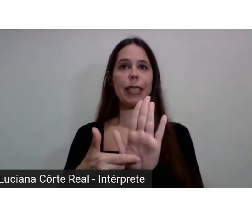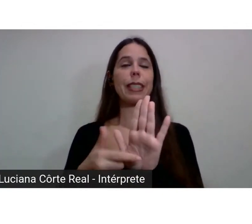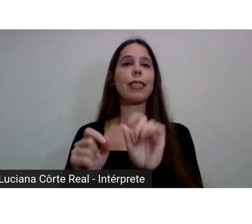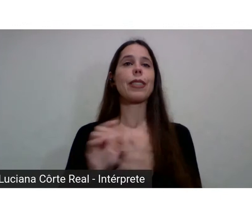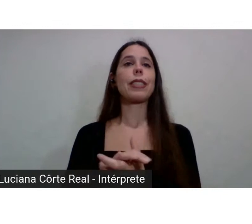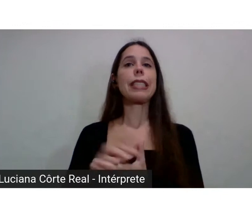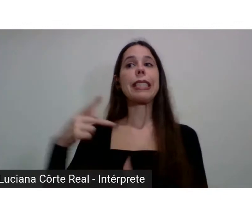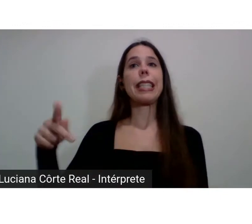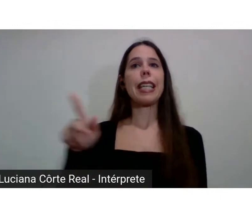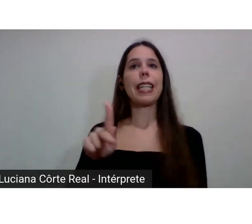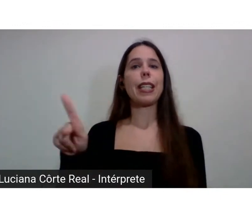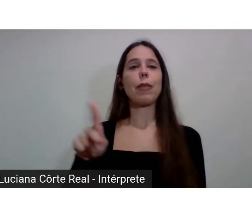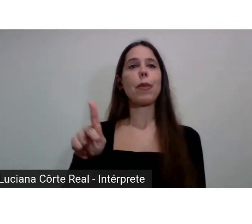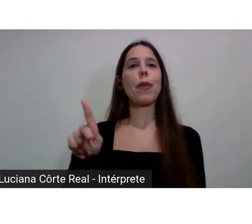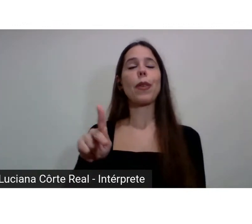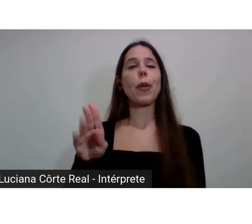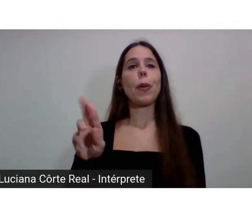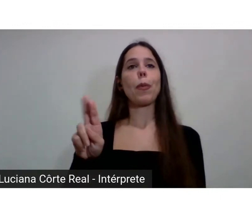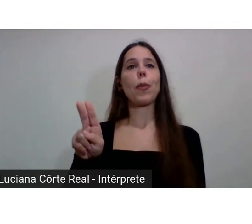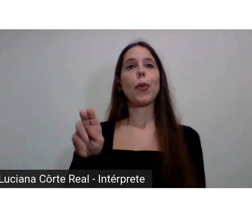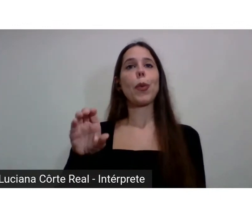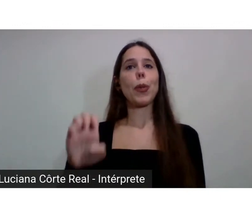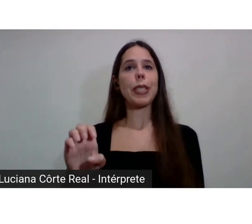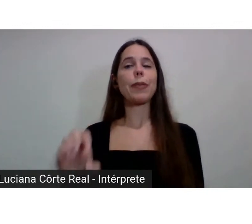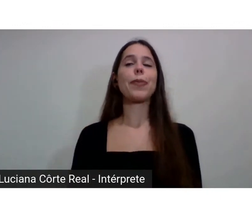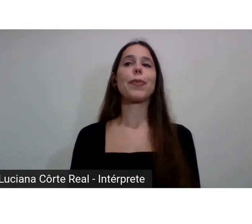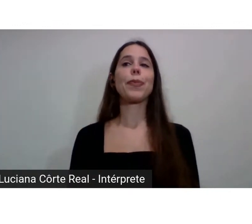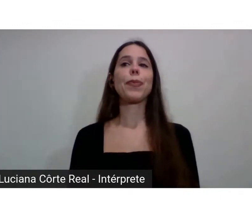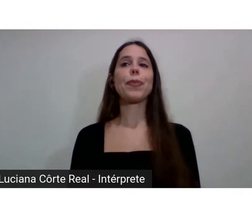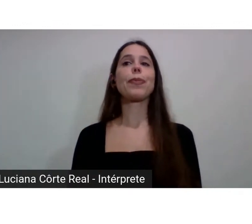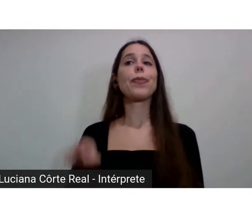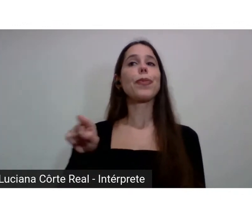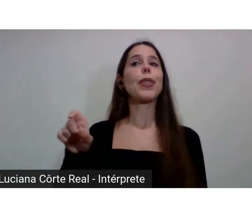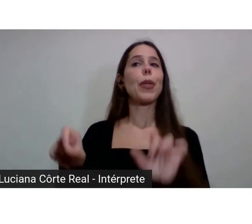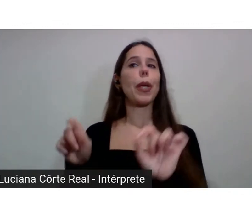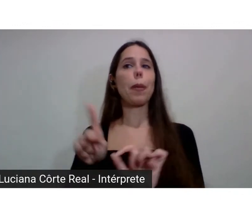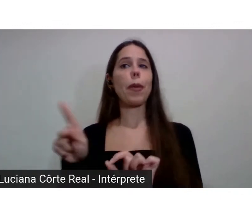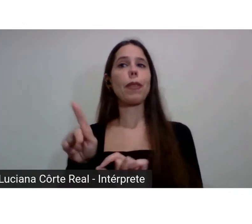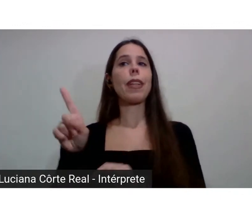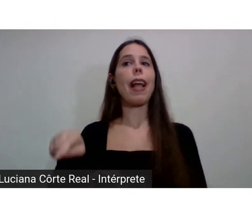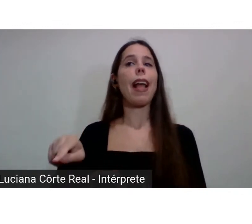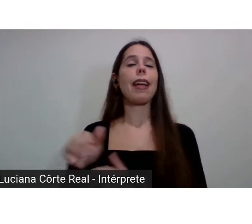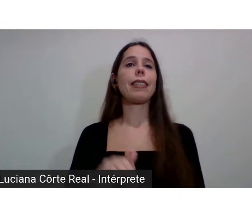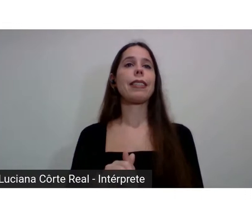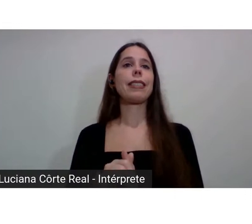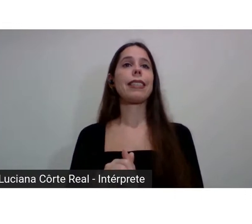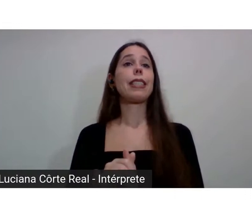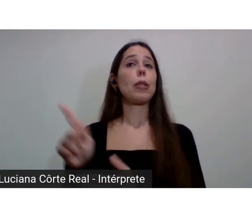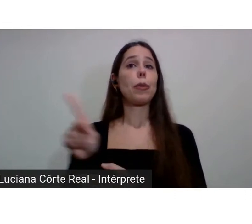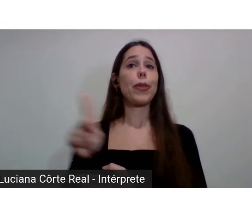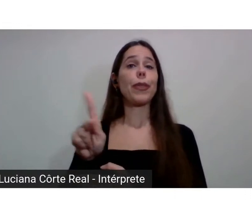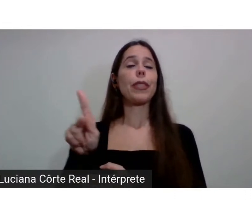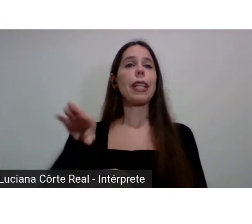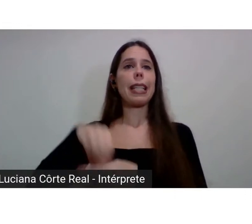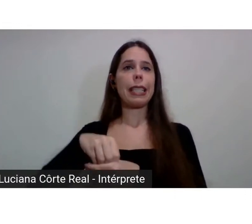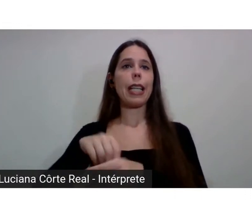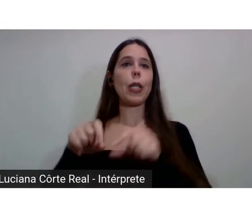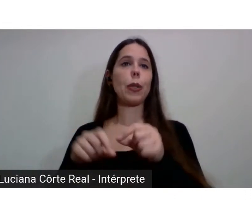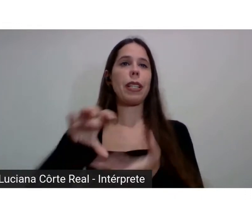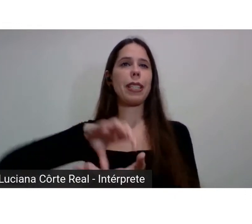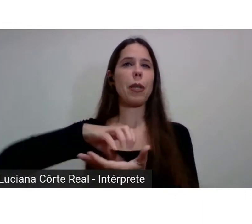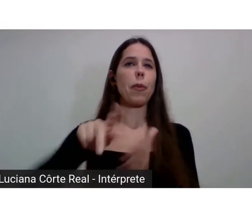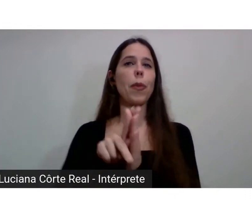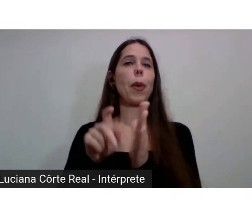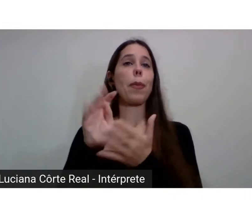professor Bruce Baker. Né? O professor Bruce é professor do Departamento de Teoria